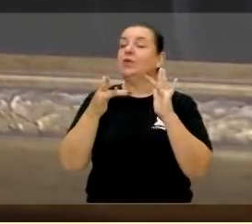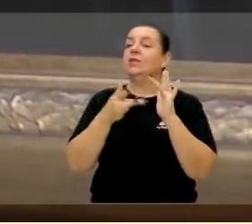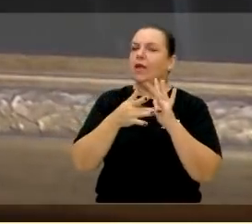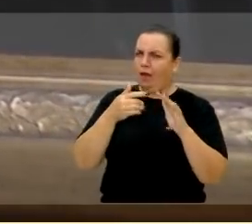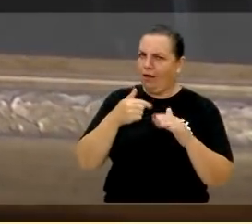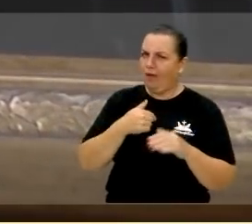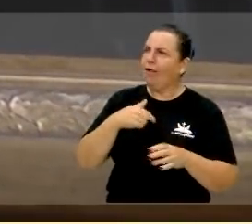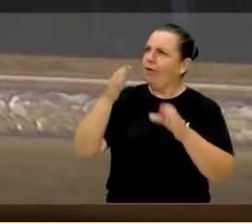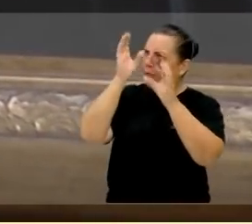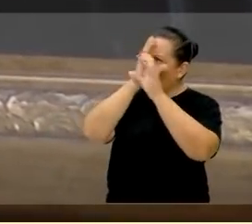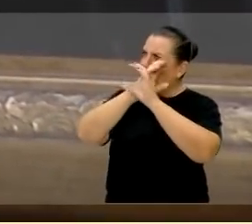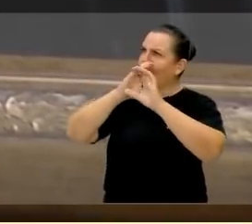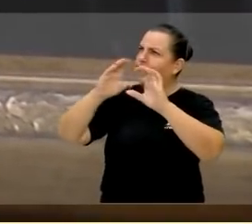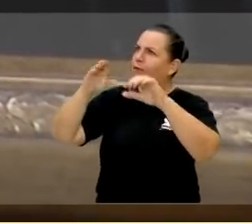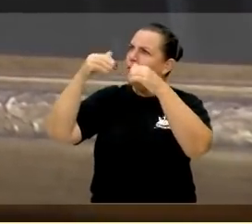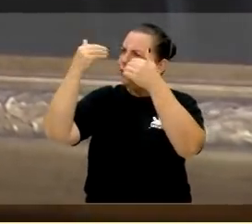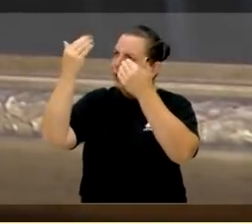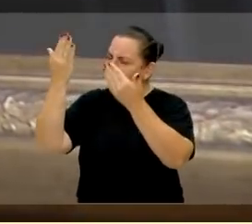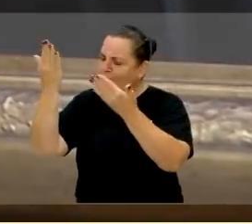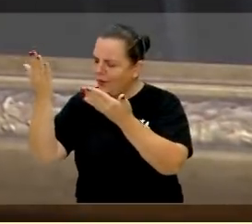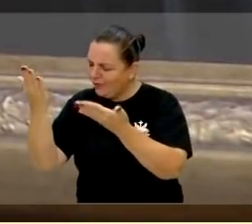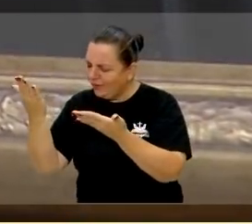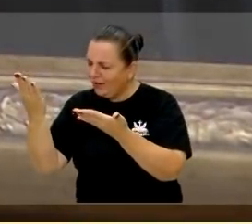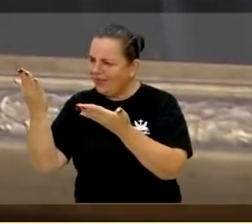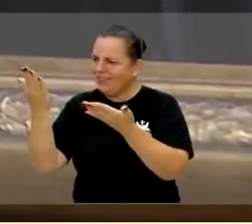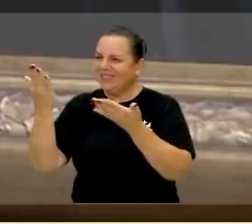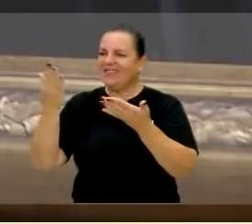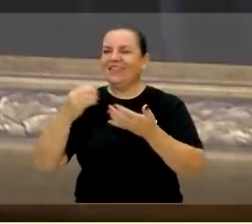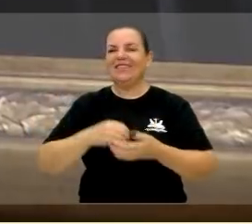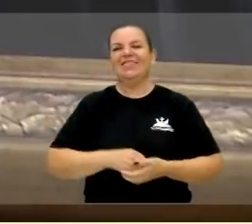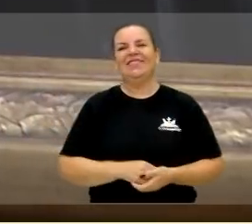Jesus, eu confio em